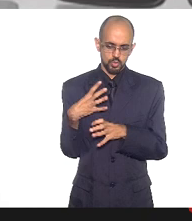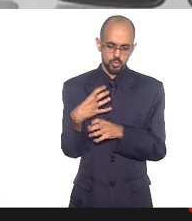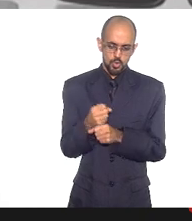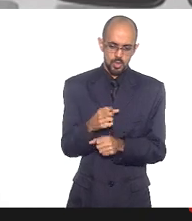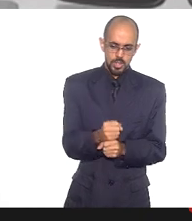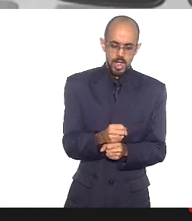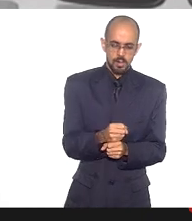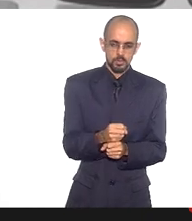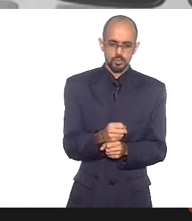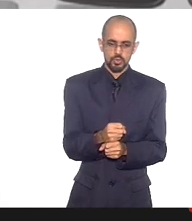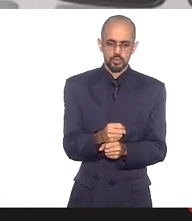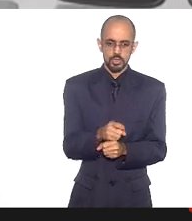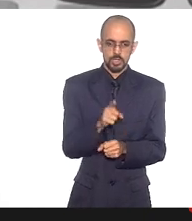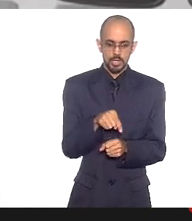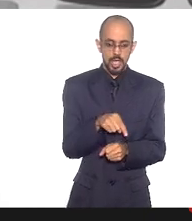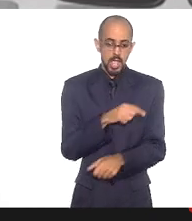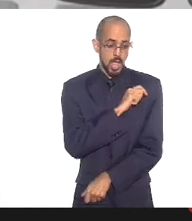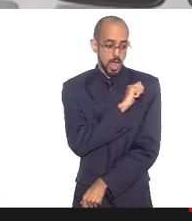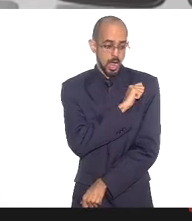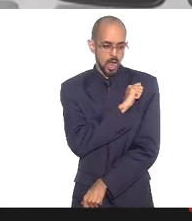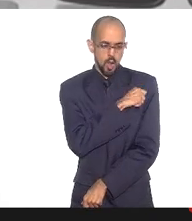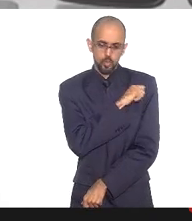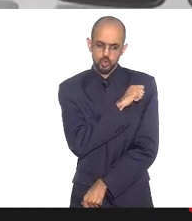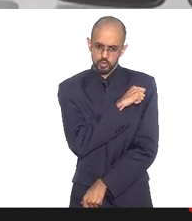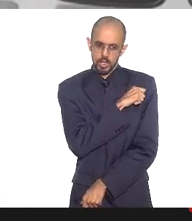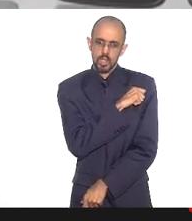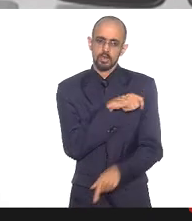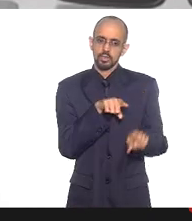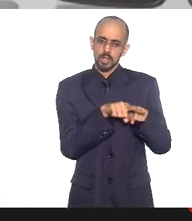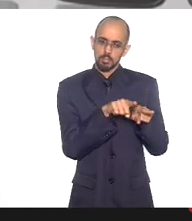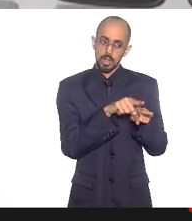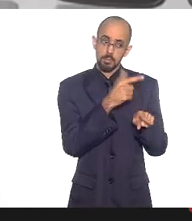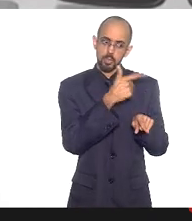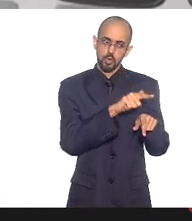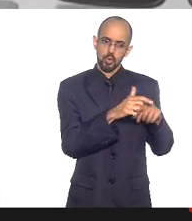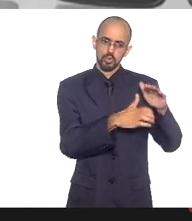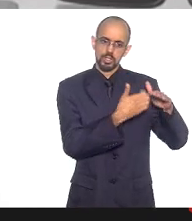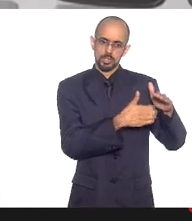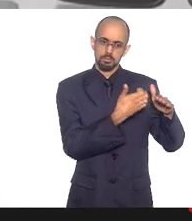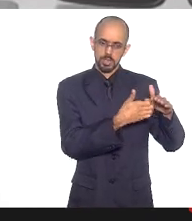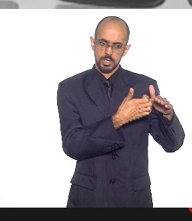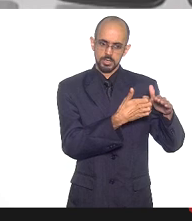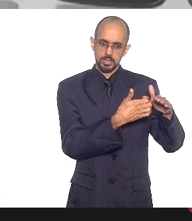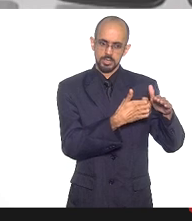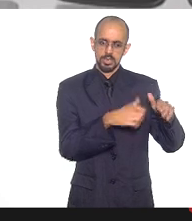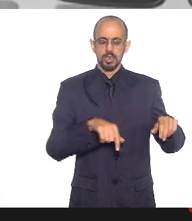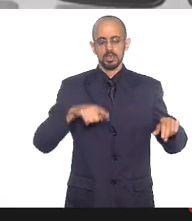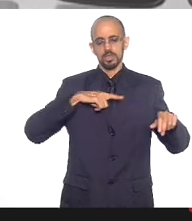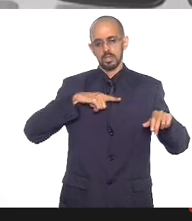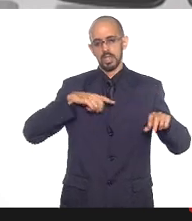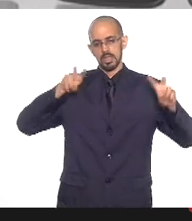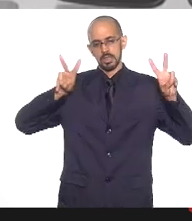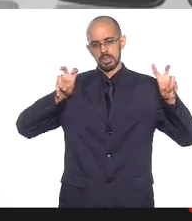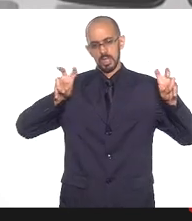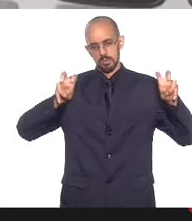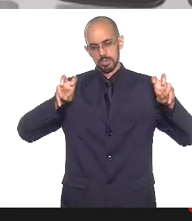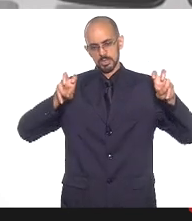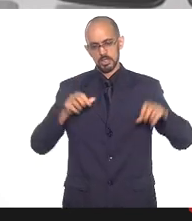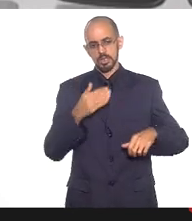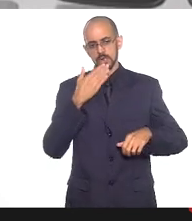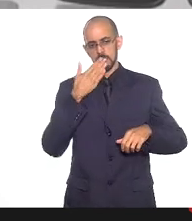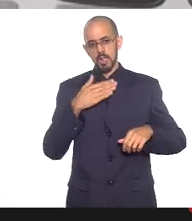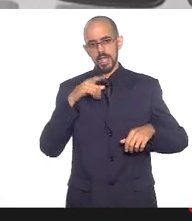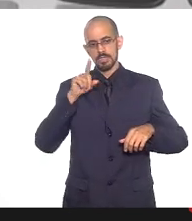auditadas por terceiros, a disponibilização por assuntos, grandes temas, incluindo quais são os